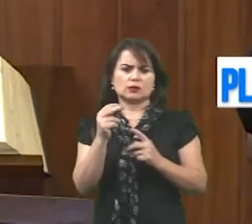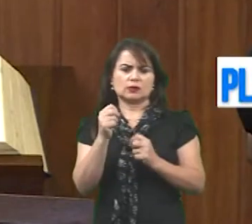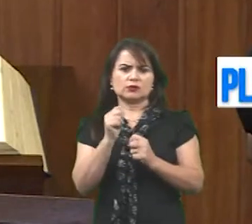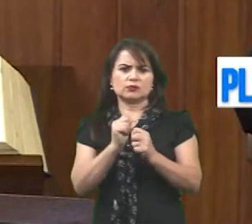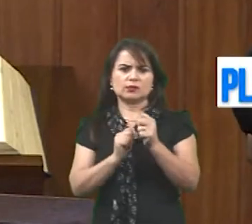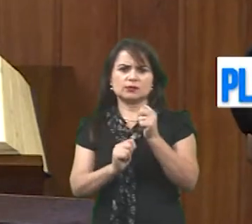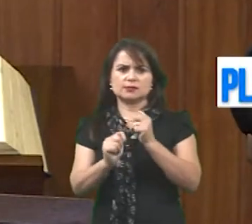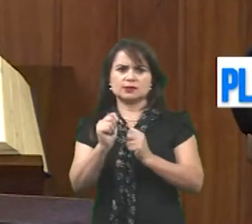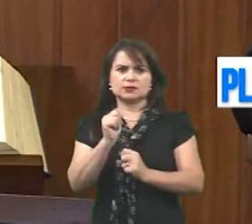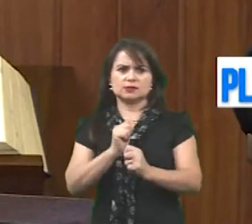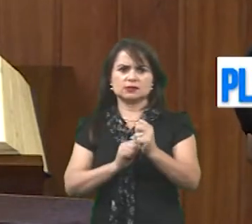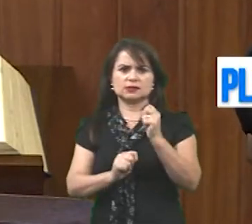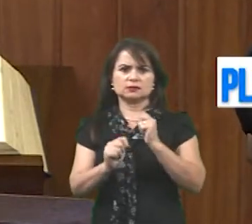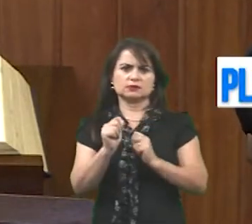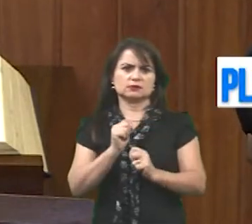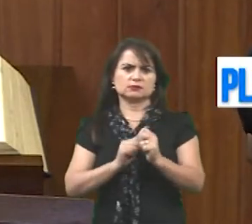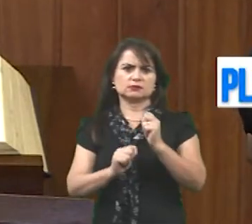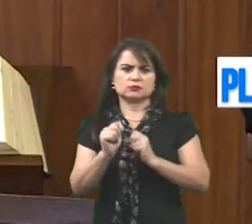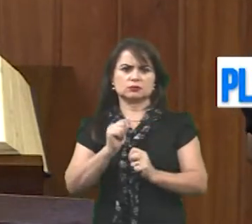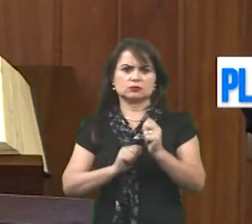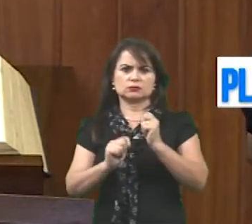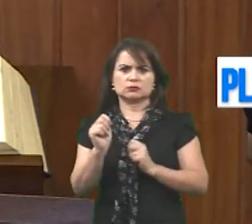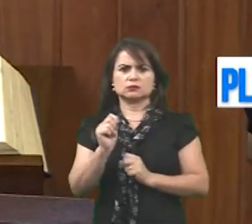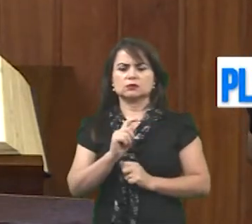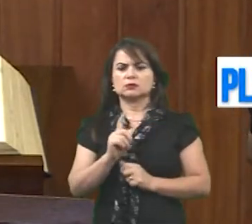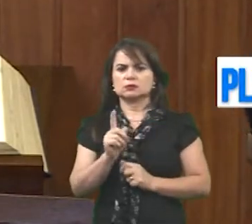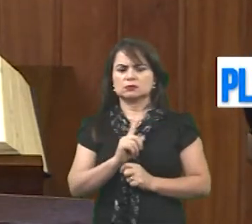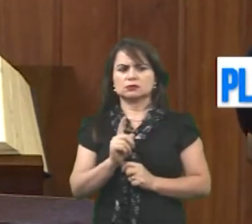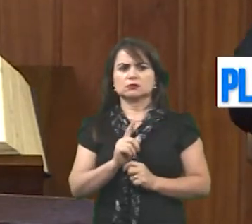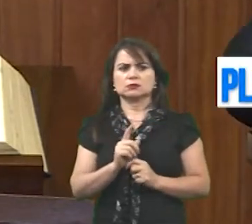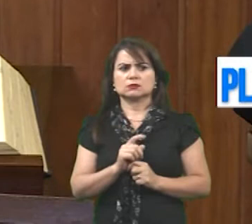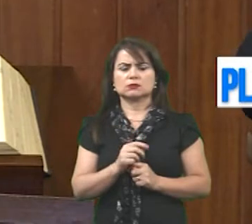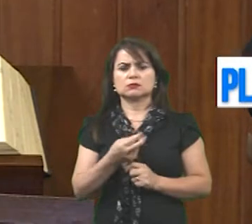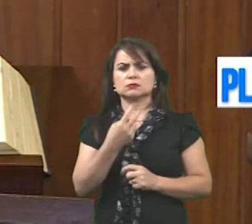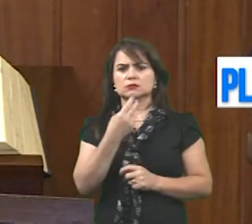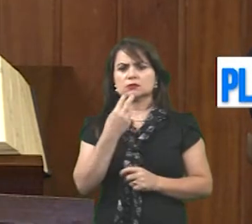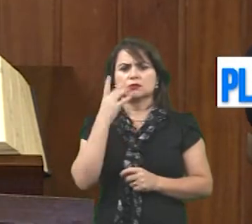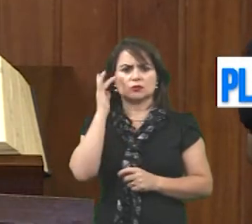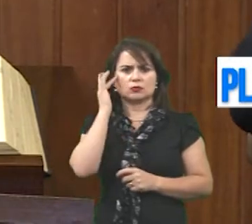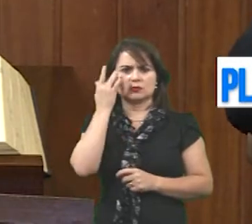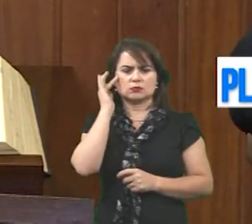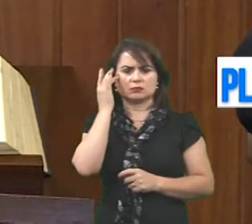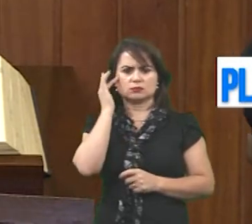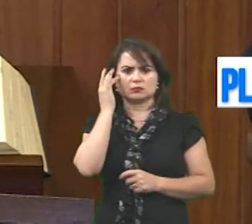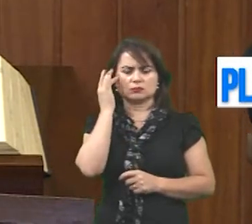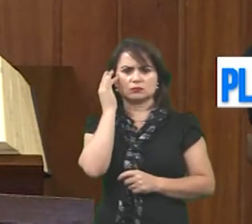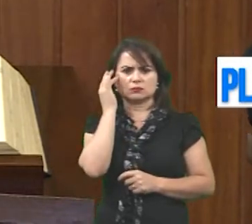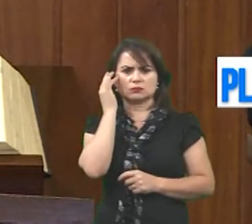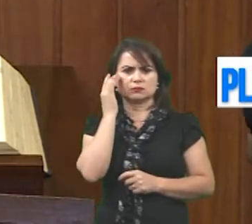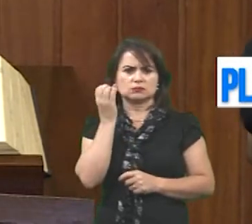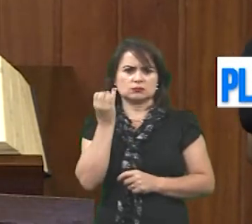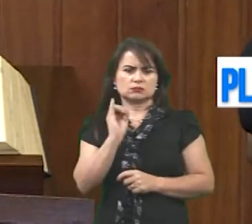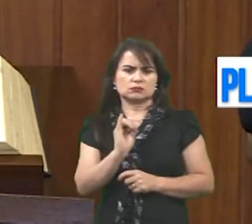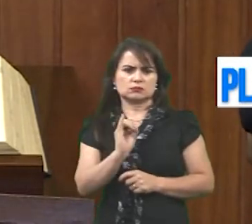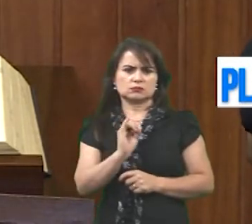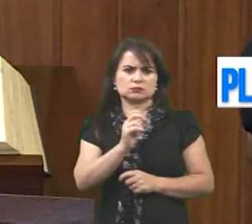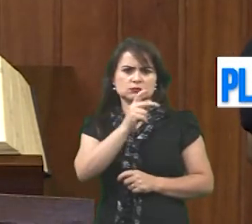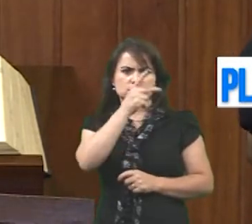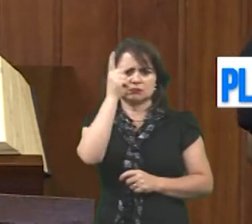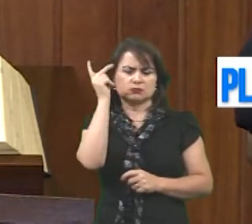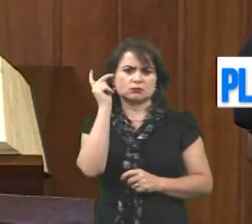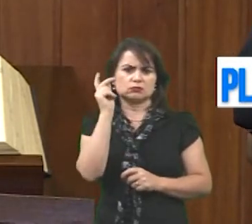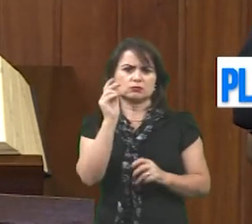voltarei 13 eu acho que a partir da organização da sociedade civil